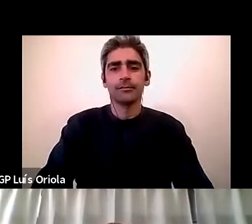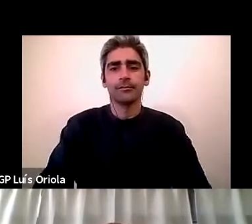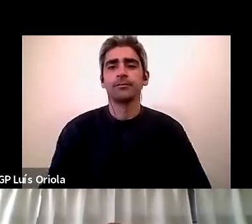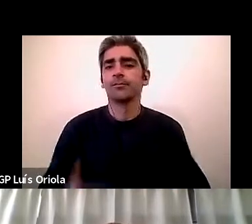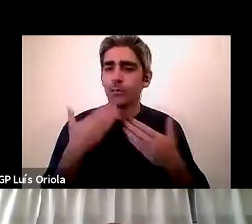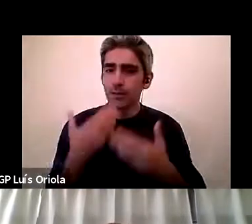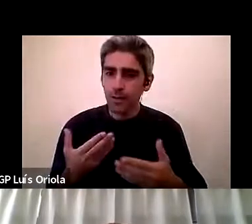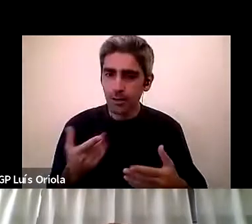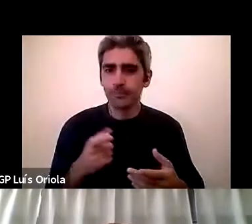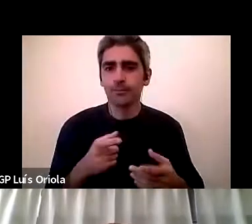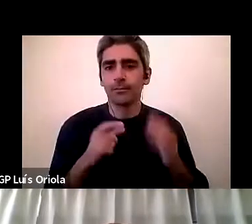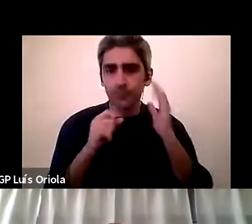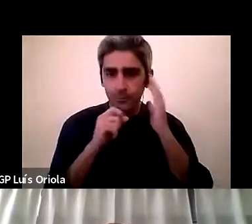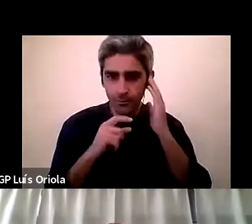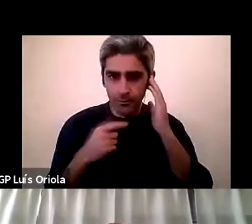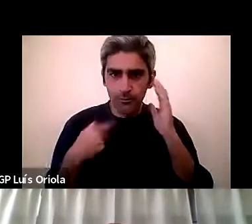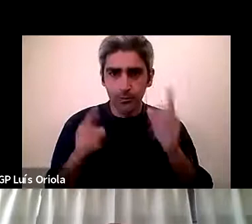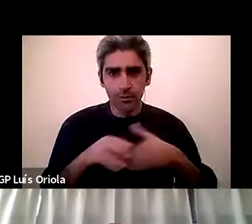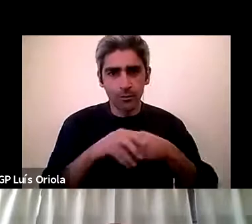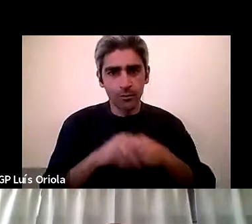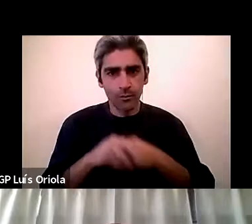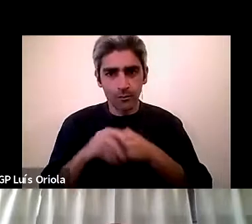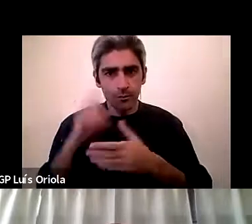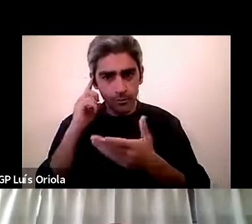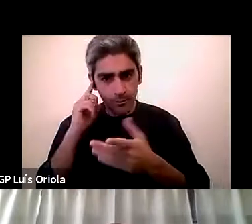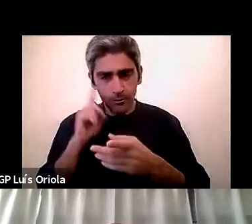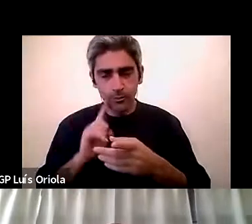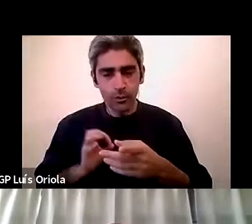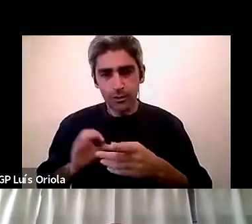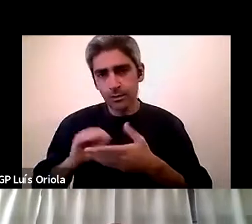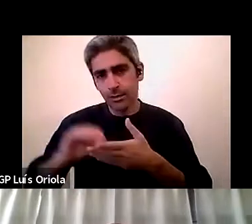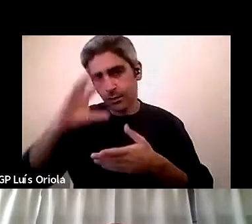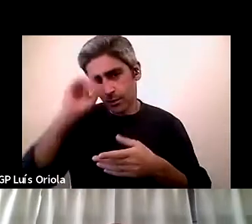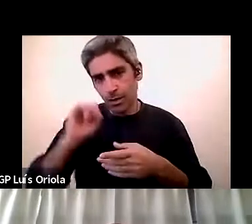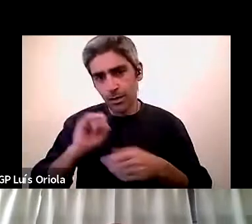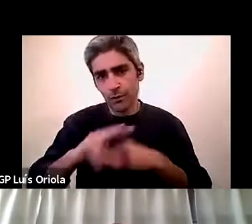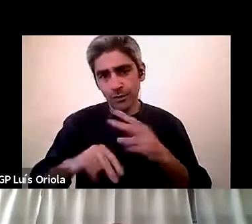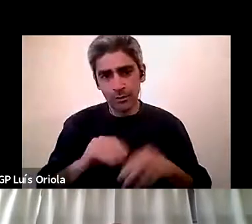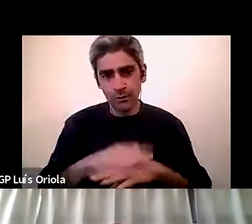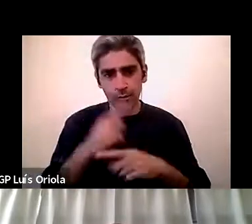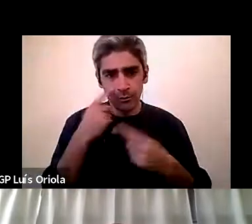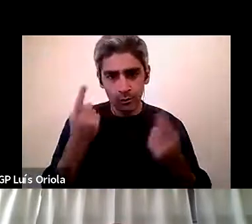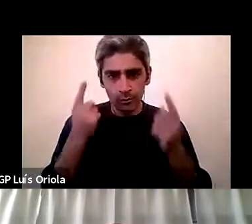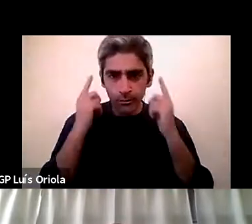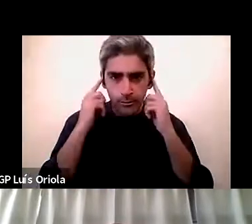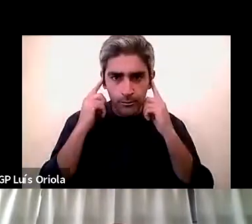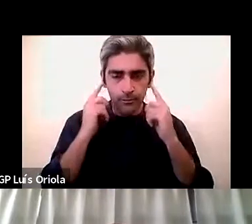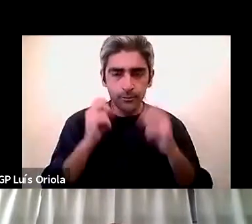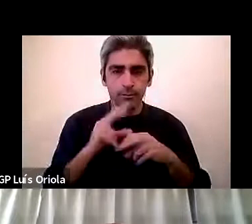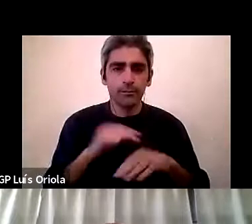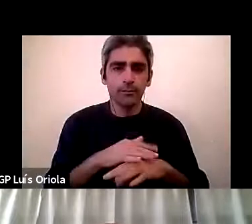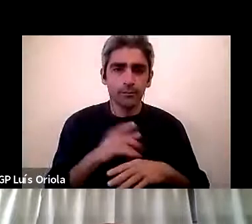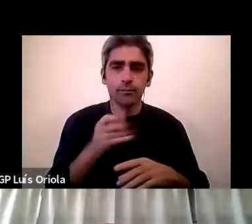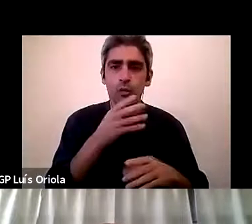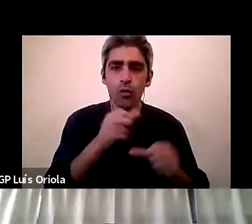Obrigada pelo convite, antes de mais nada, e começo por cumprimentar a Sra. Secretária de Estado da Inovação e da Administração Administrativa, os